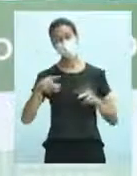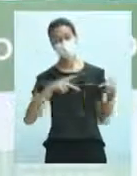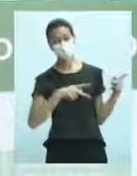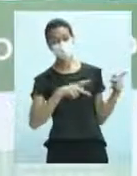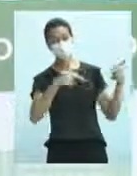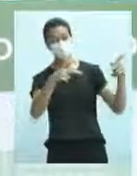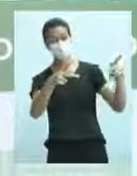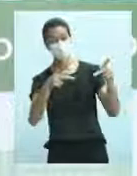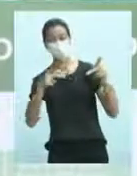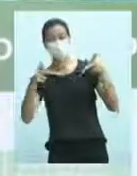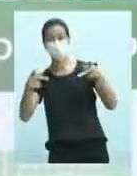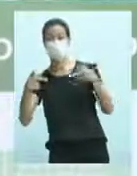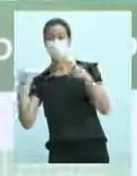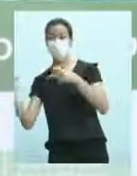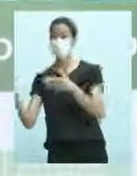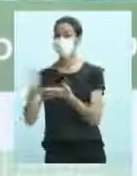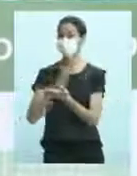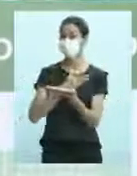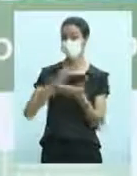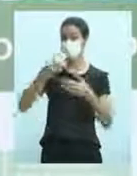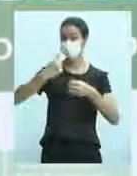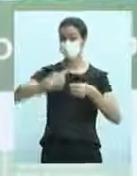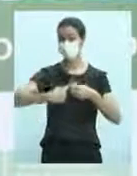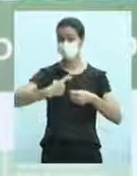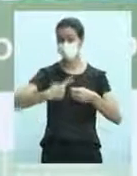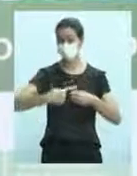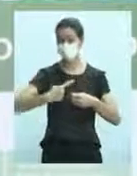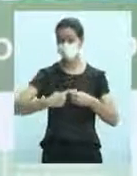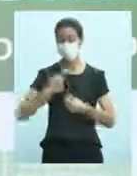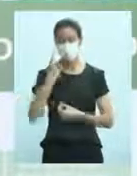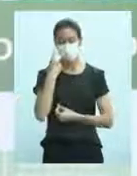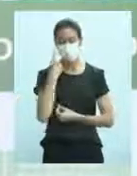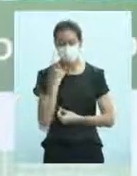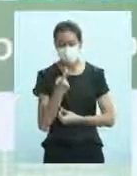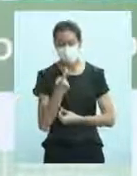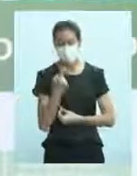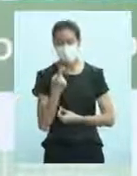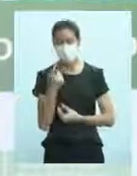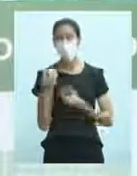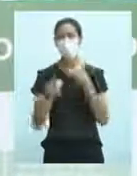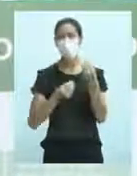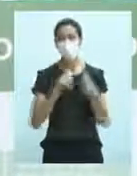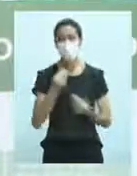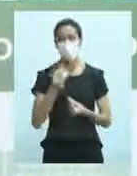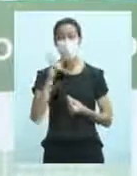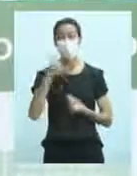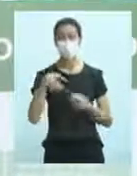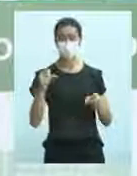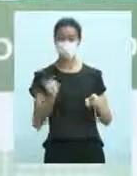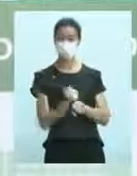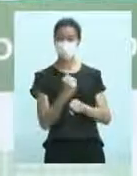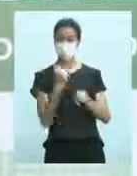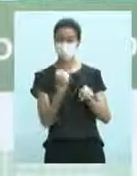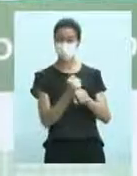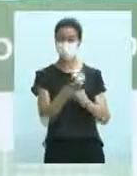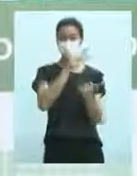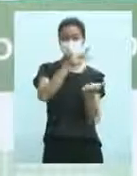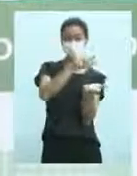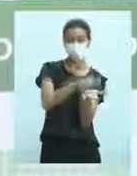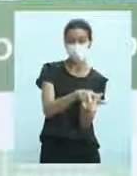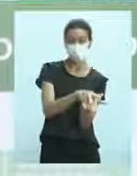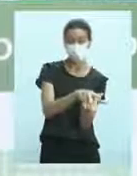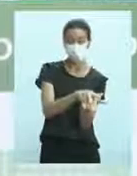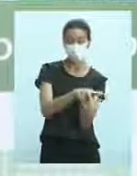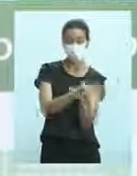alguma cidade estrada para verificarmos em foco como está a construção dos leitos de uti